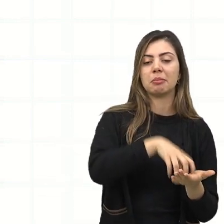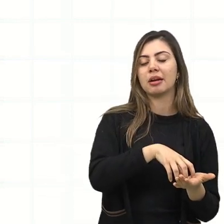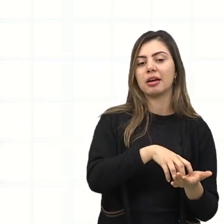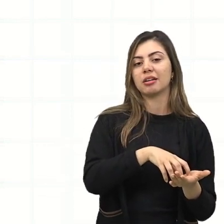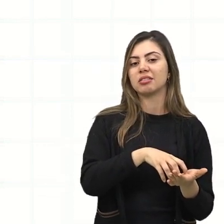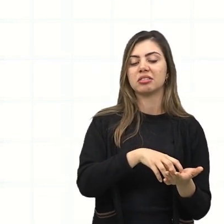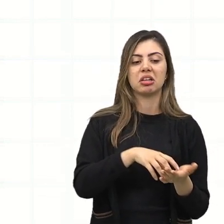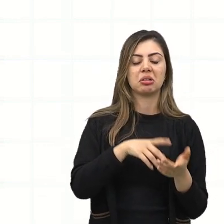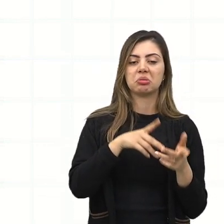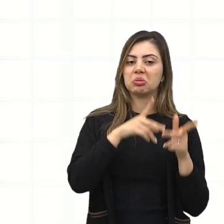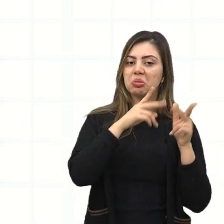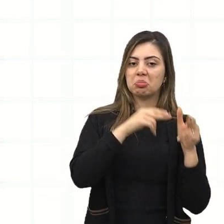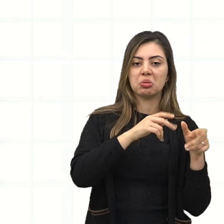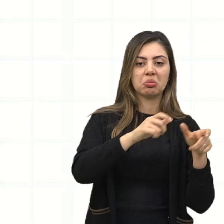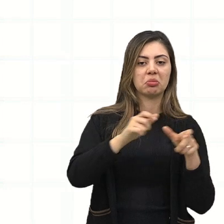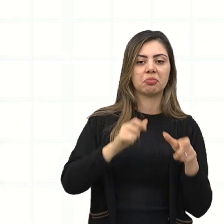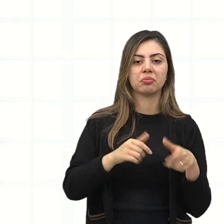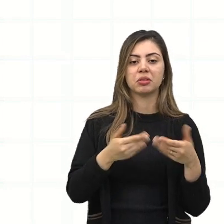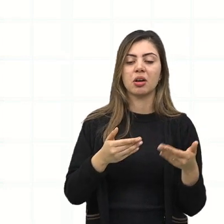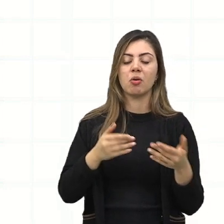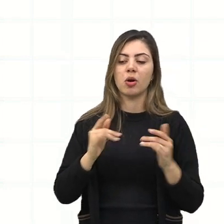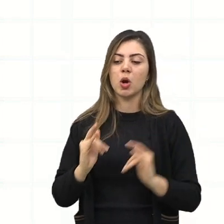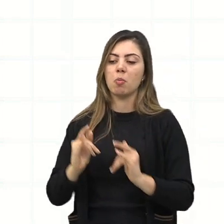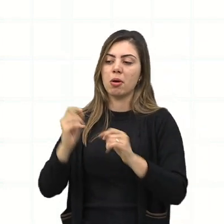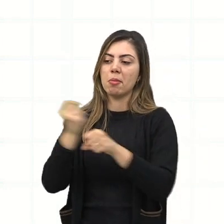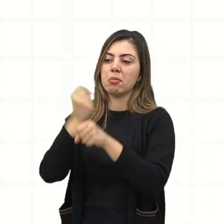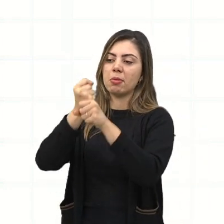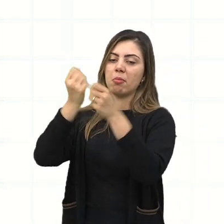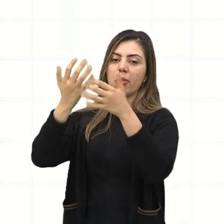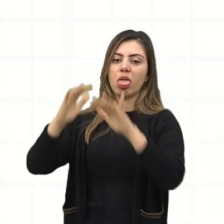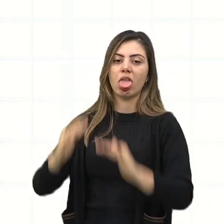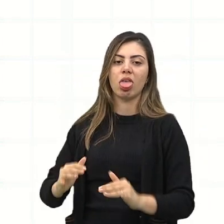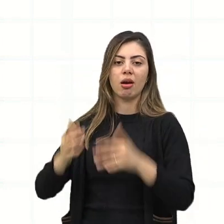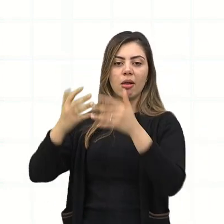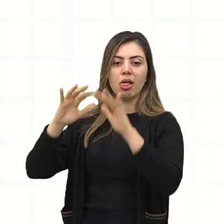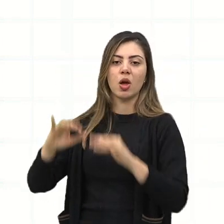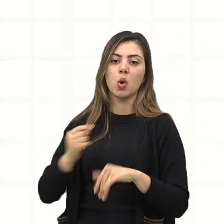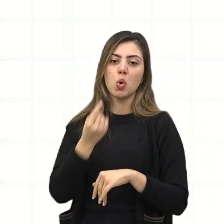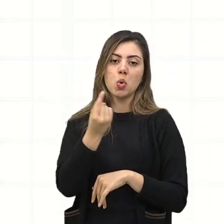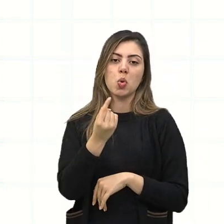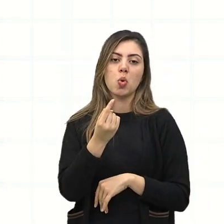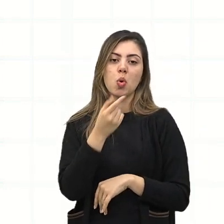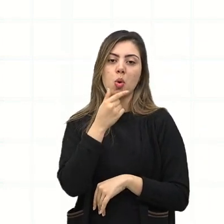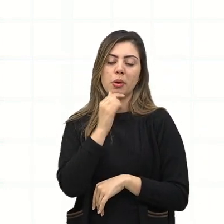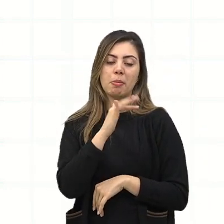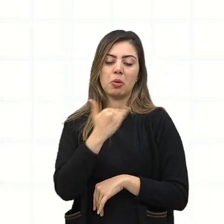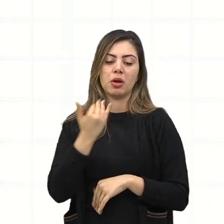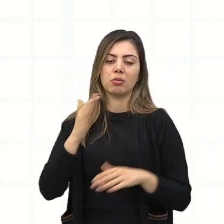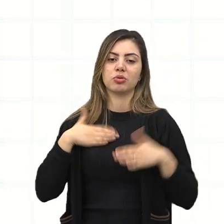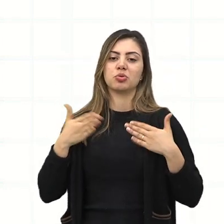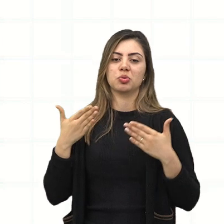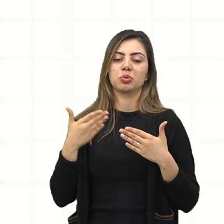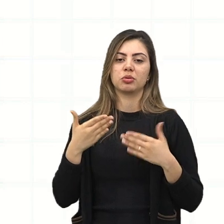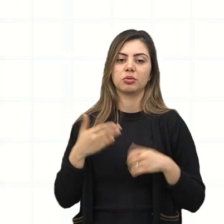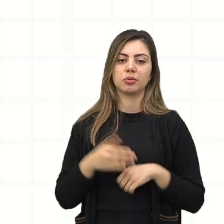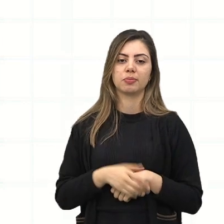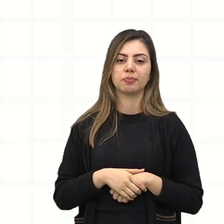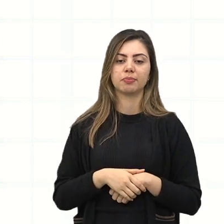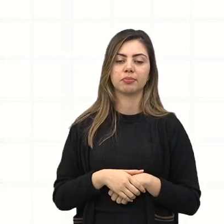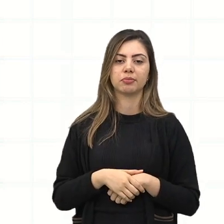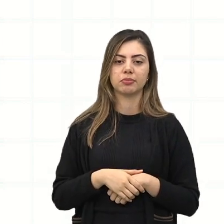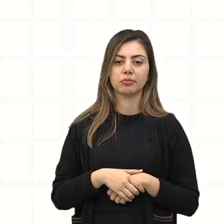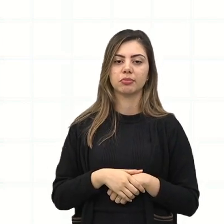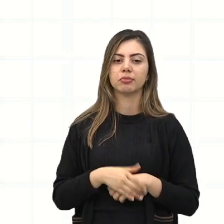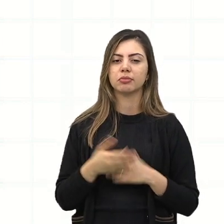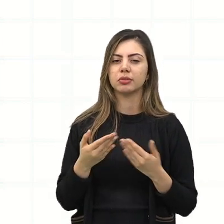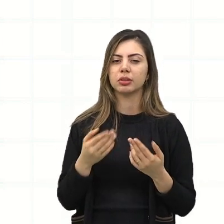relento. Algumas construções desabaram, mas o único homem que morreu foi de susto. Agora ele ameniza.